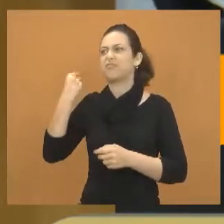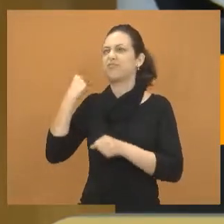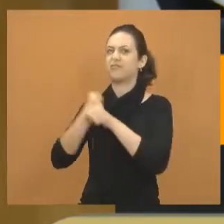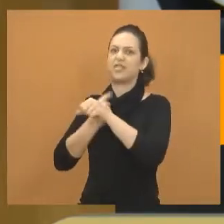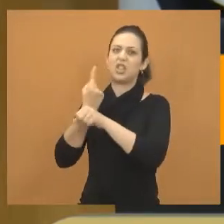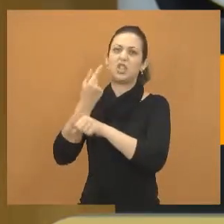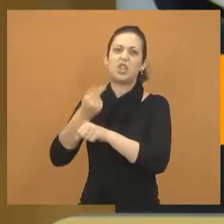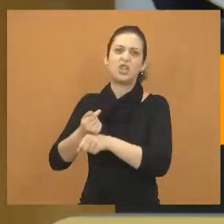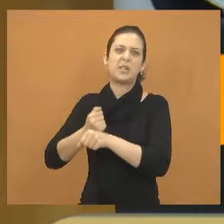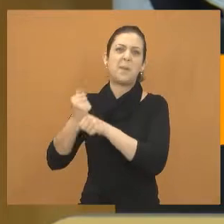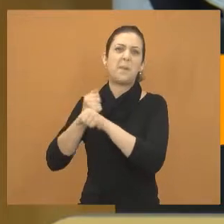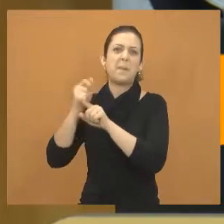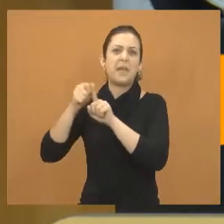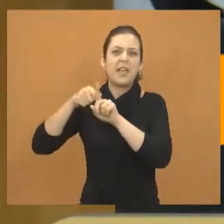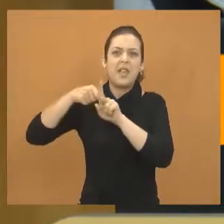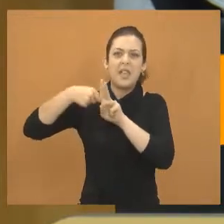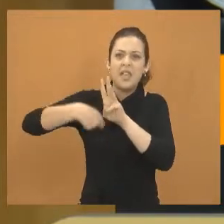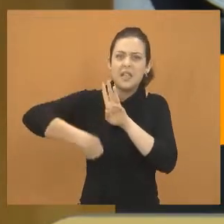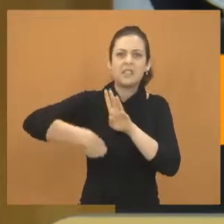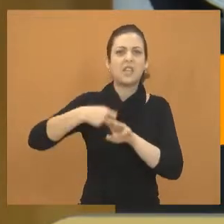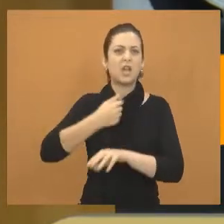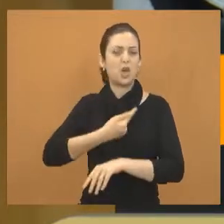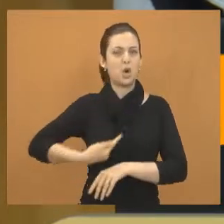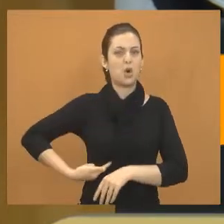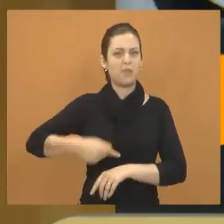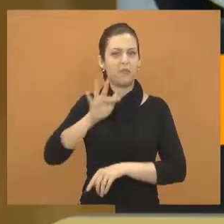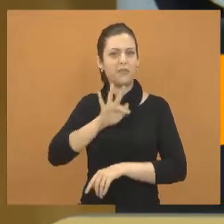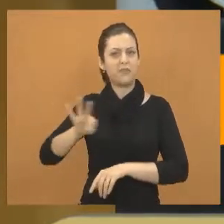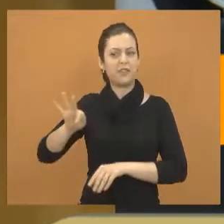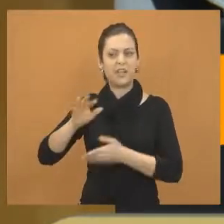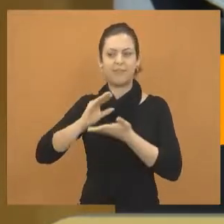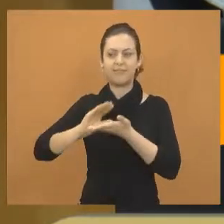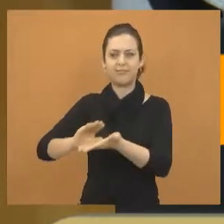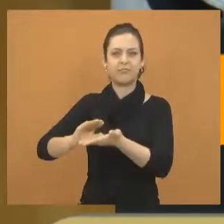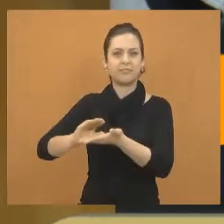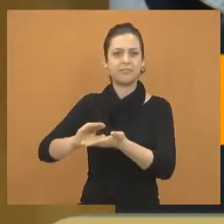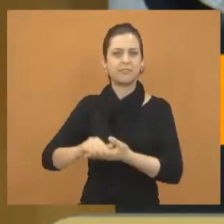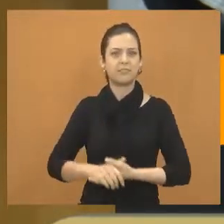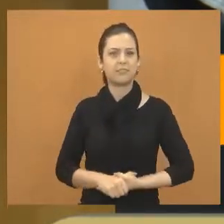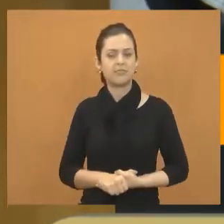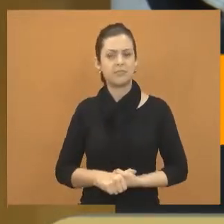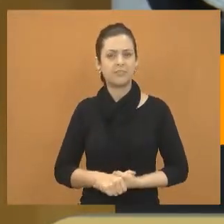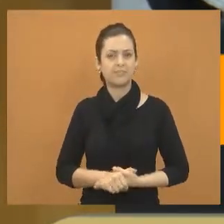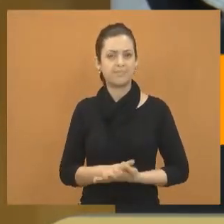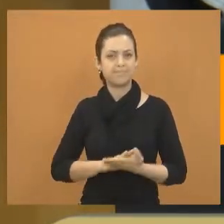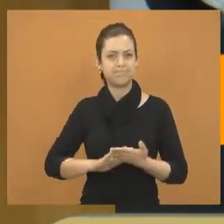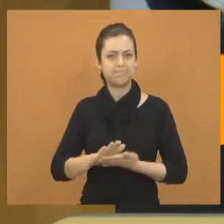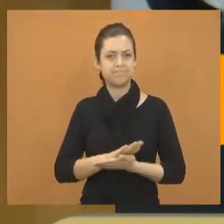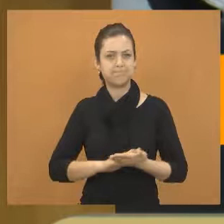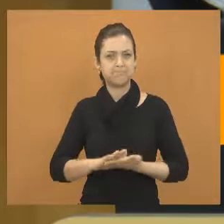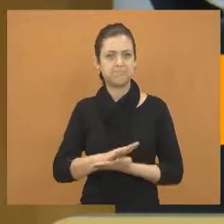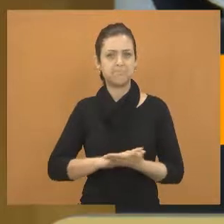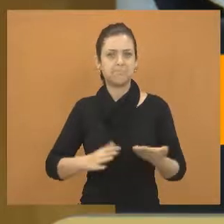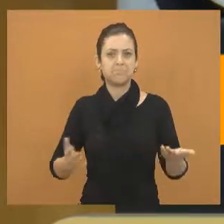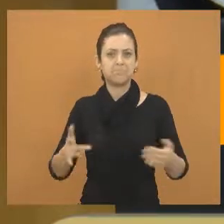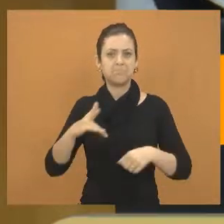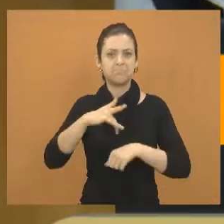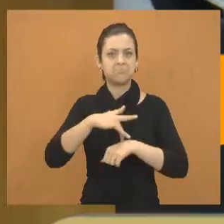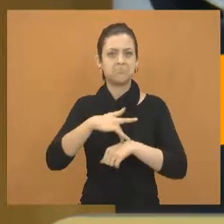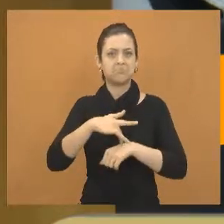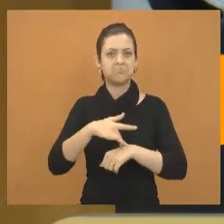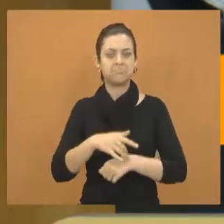12 meses que o governo federal não repassa esse dinheiro para as entidades. É um verdadeiro